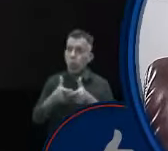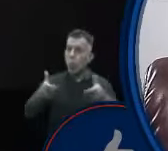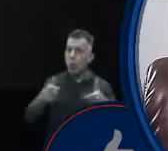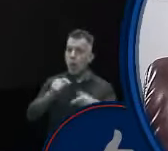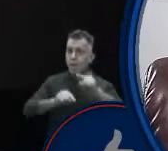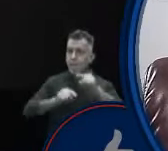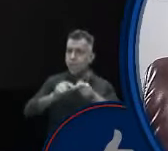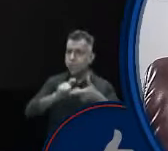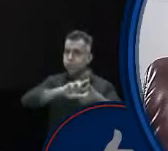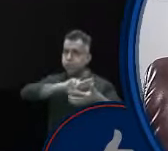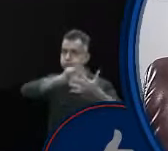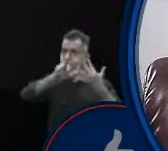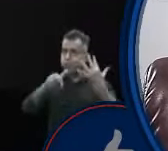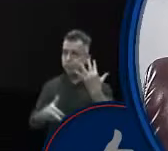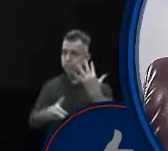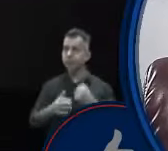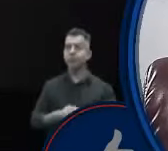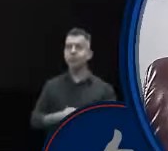de produtos de cauda longa.